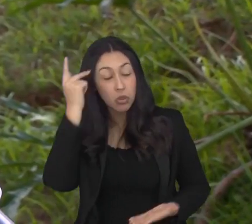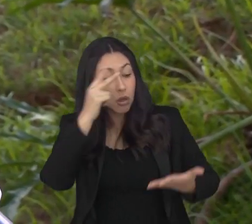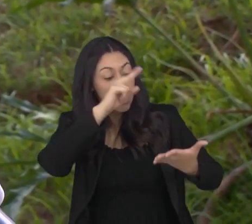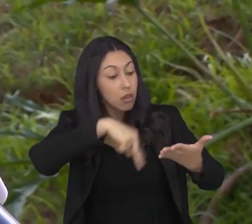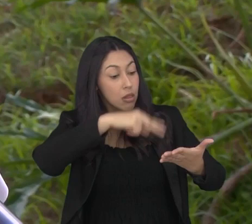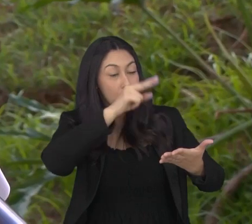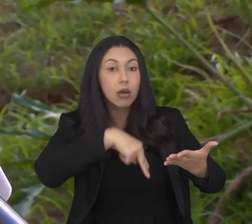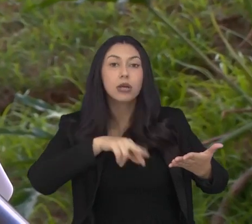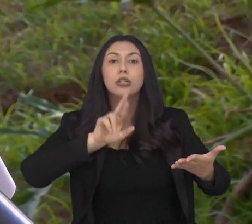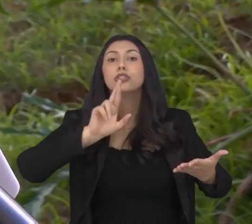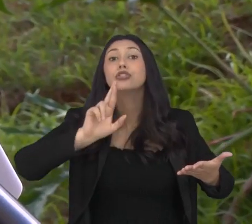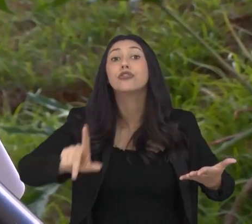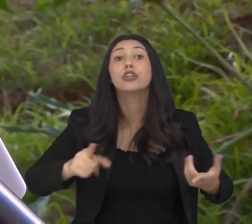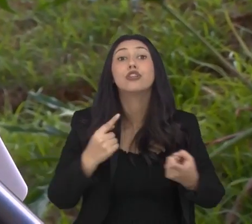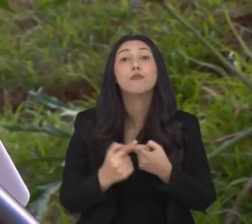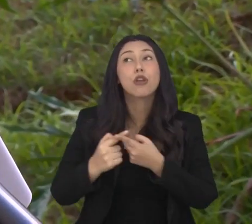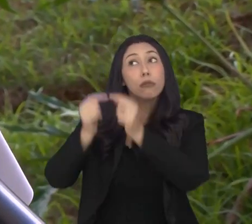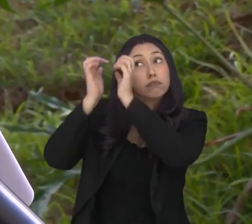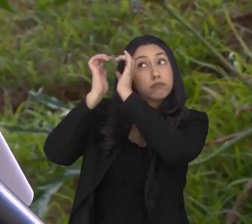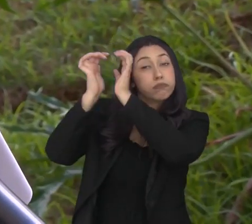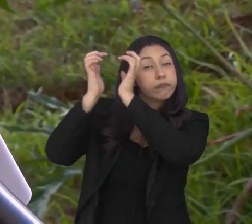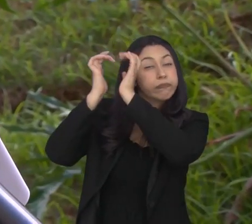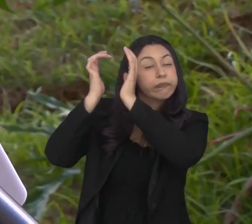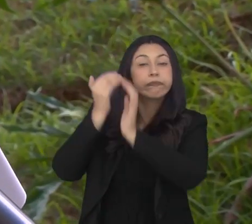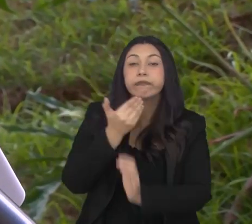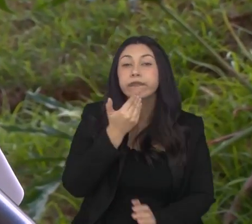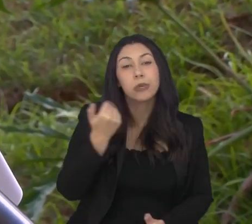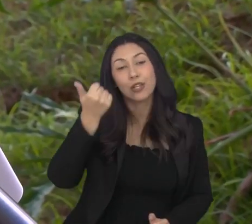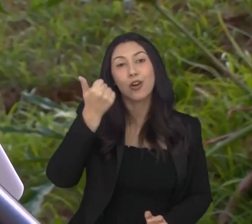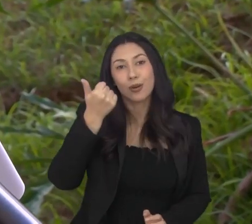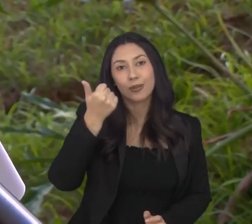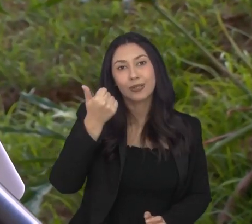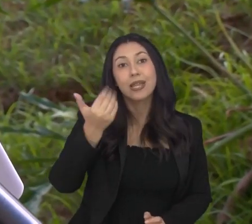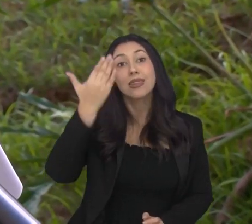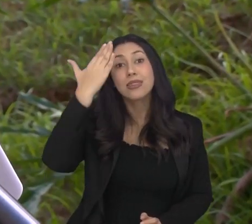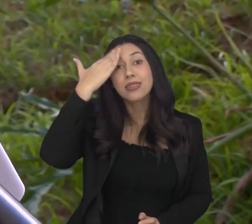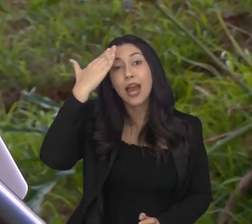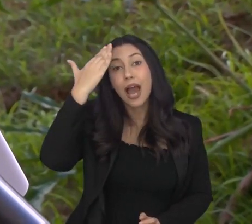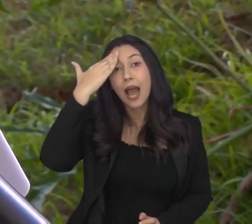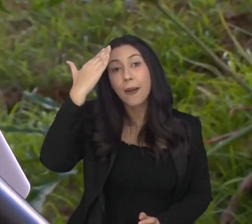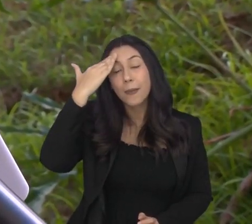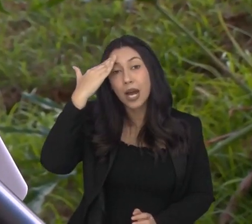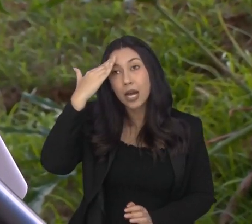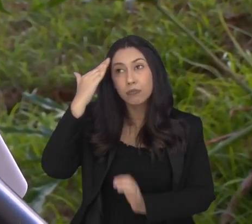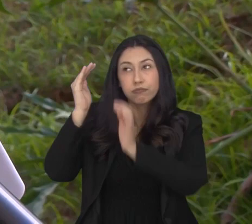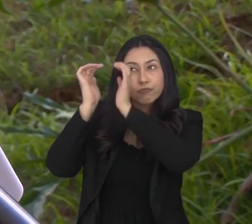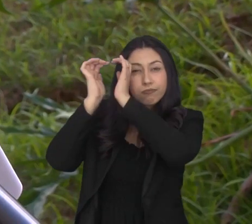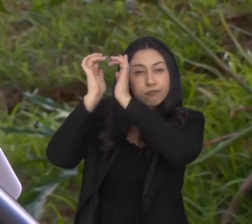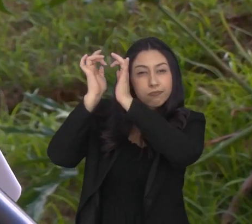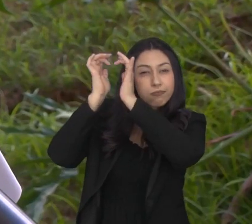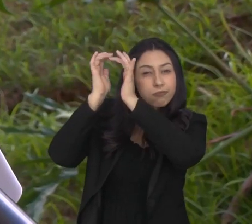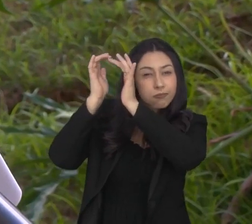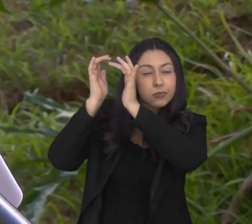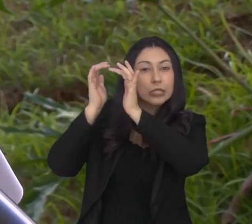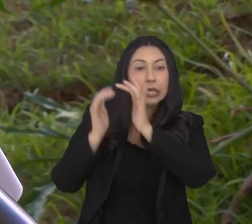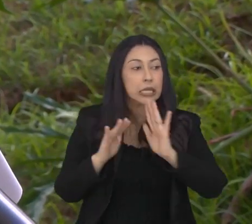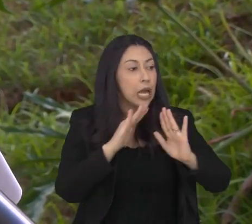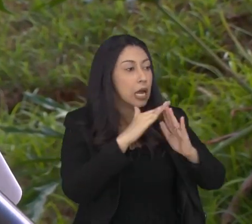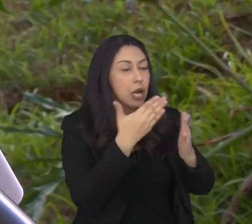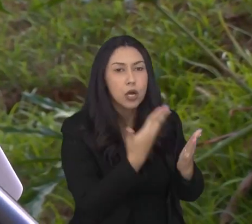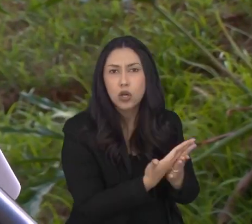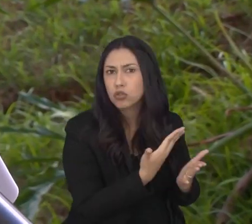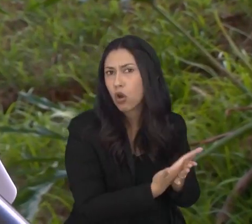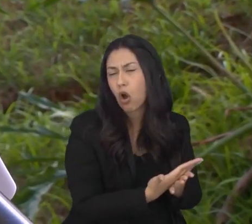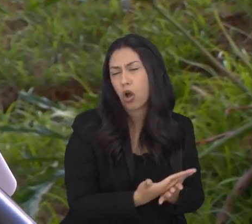pessoa letrada, ela é uma pessoa diferente cognitivamente, em que ela vai saber usar na sua vida,